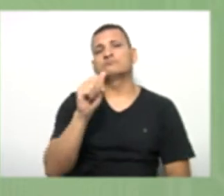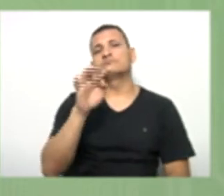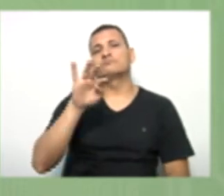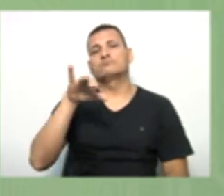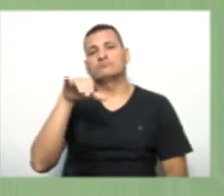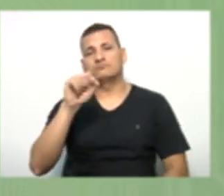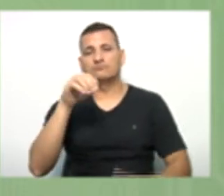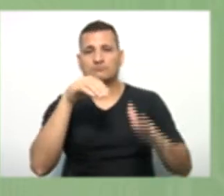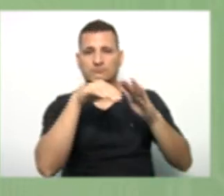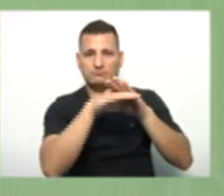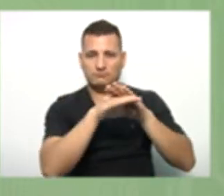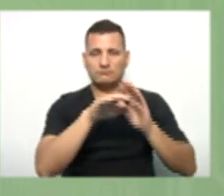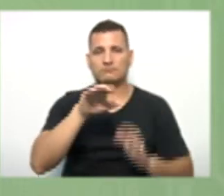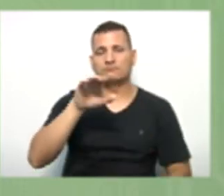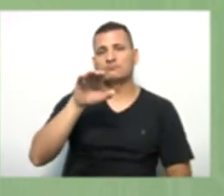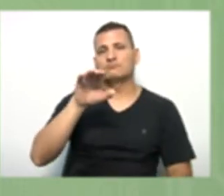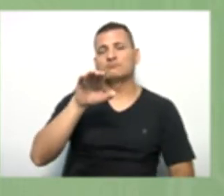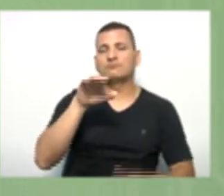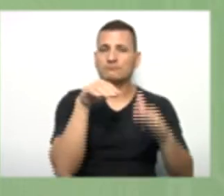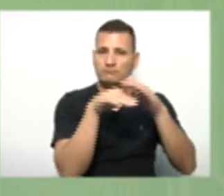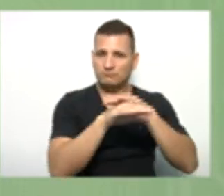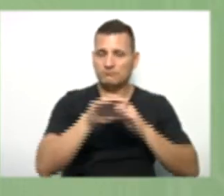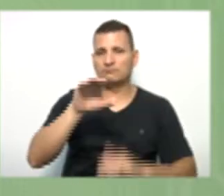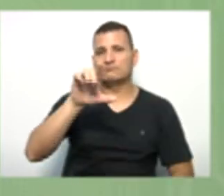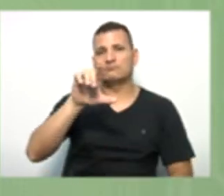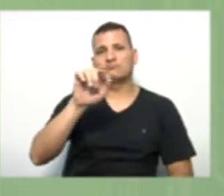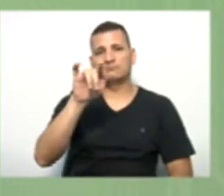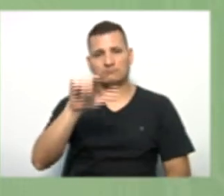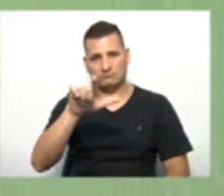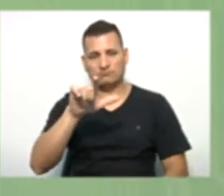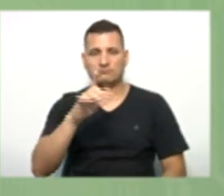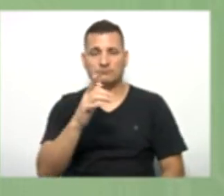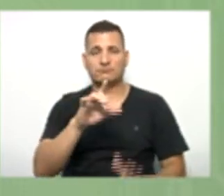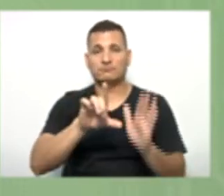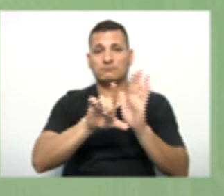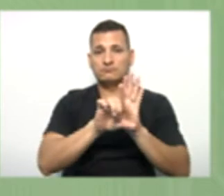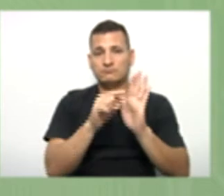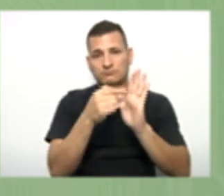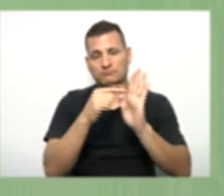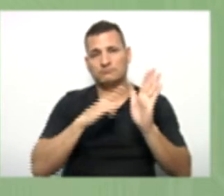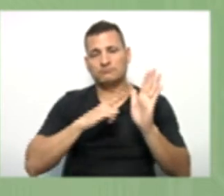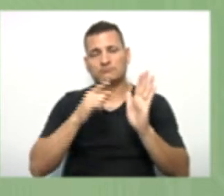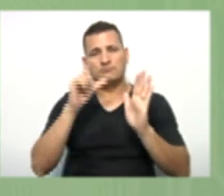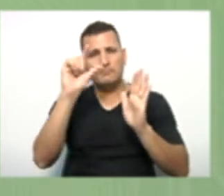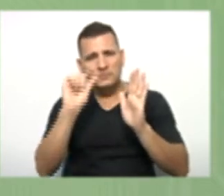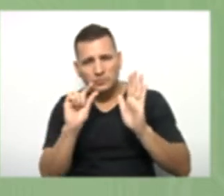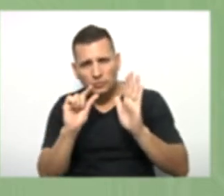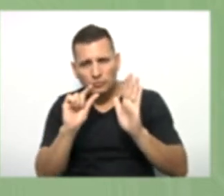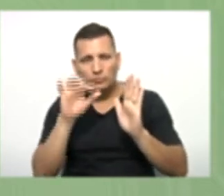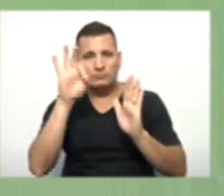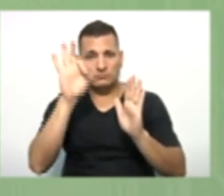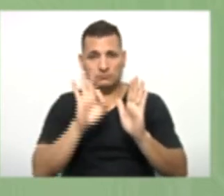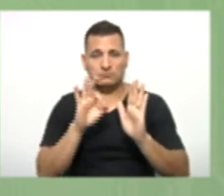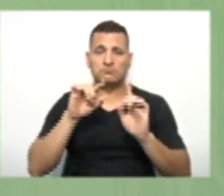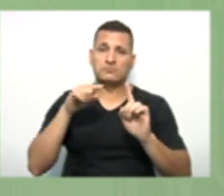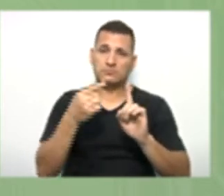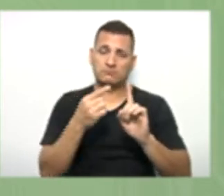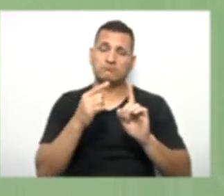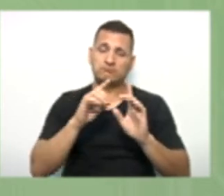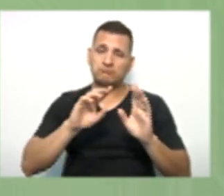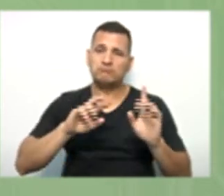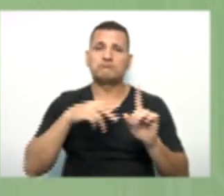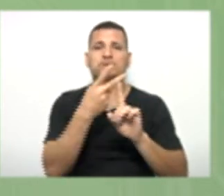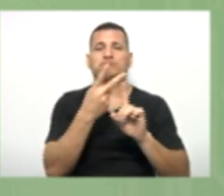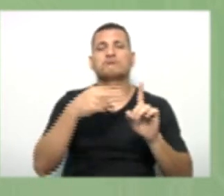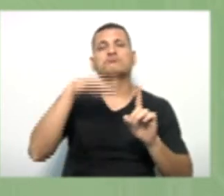reserva legal. Lá na lei diz os percentuais mínimos, mas podem ser acrescidos